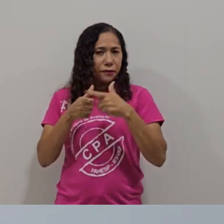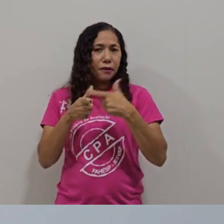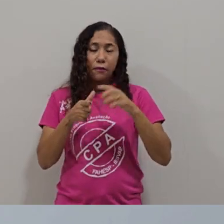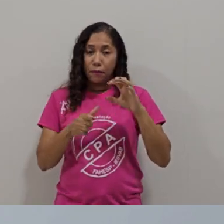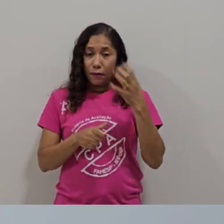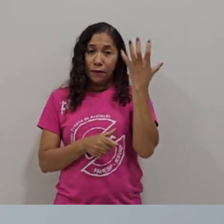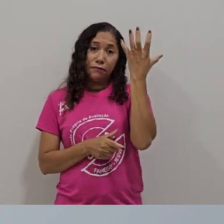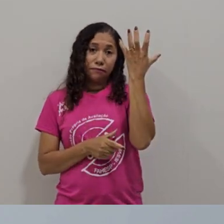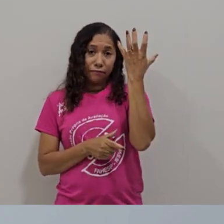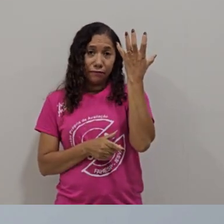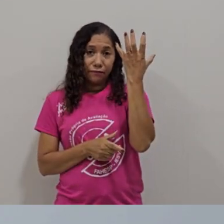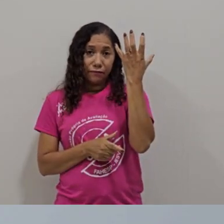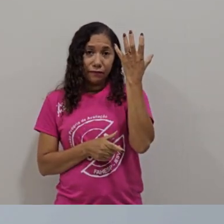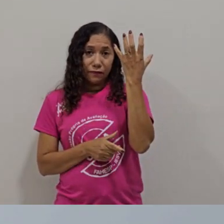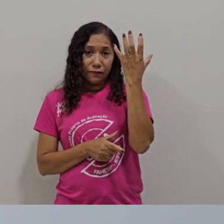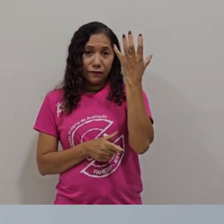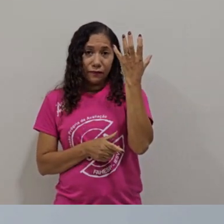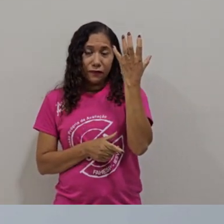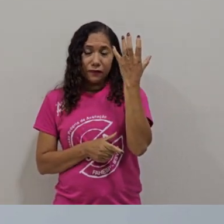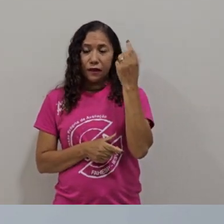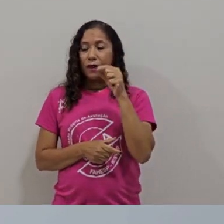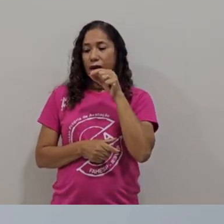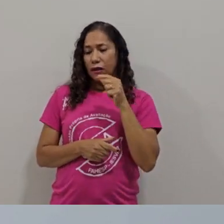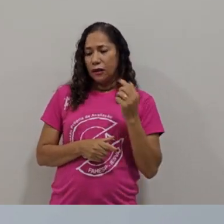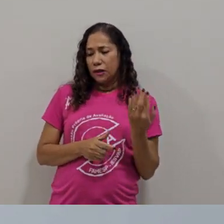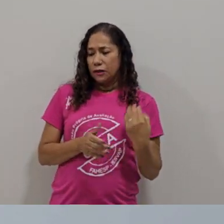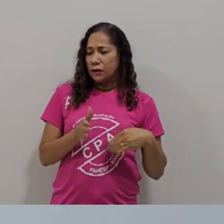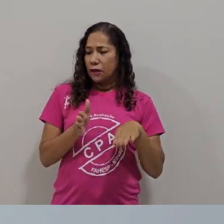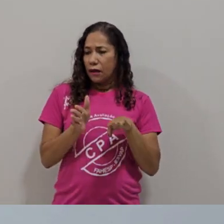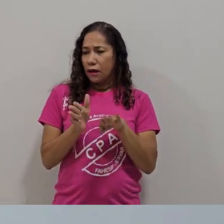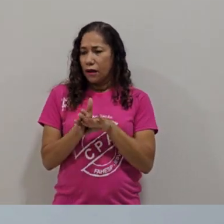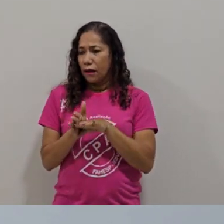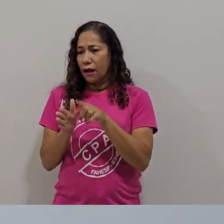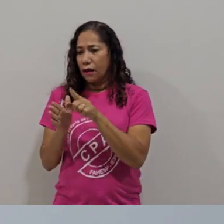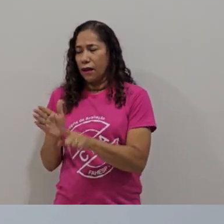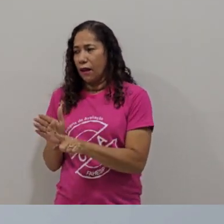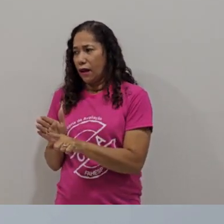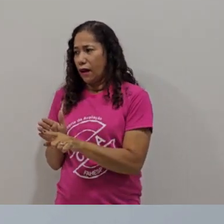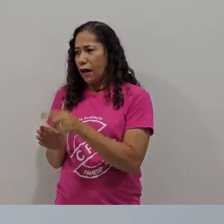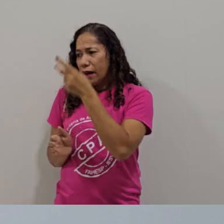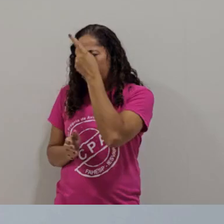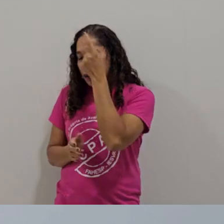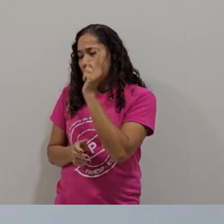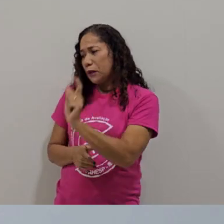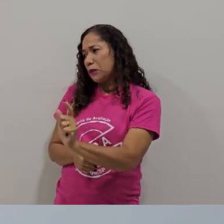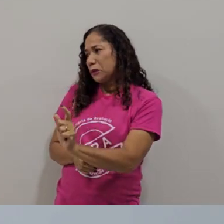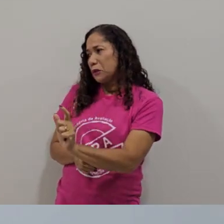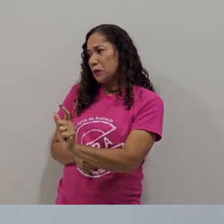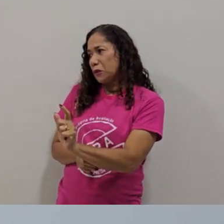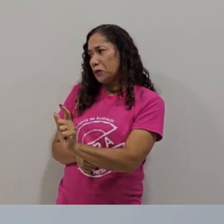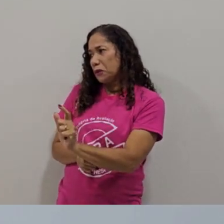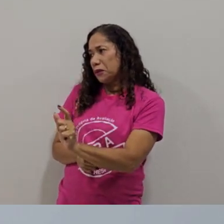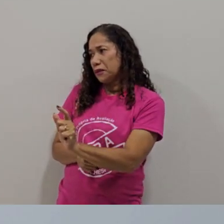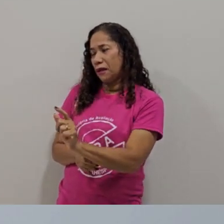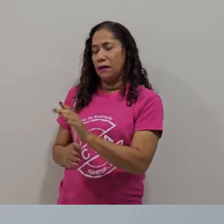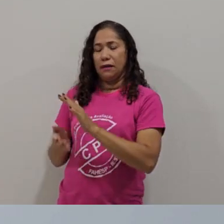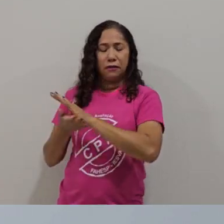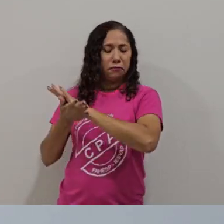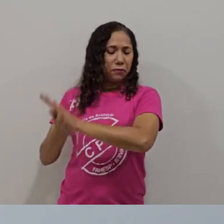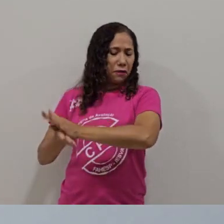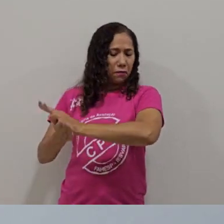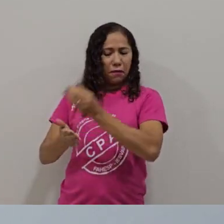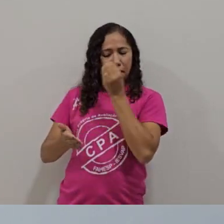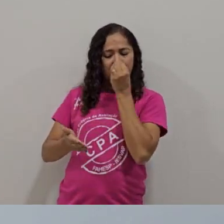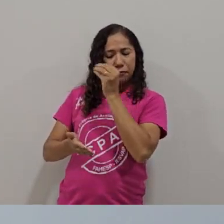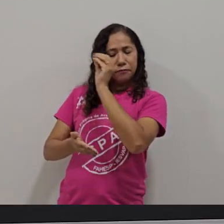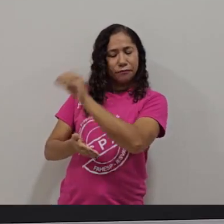problema. Você chega lá, você ainda é descriminalizado, vai ser um desgaste de ser atendido, a pessoa às vezes prefere ficar em casa. É verdade. É